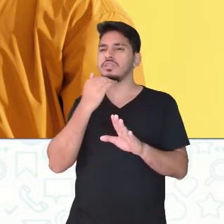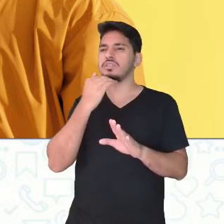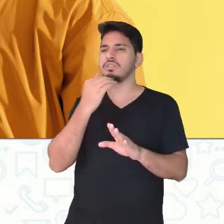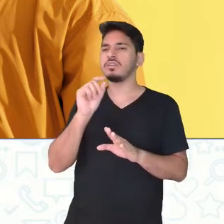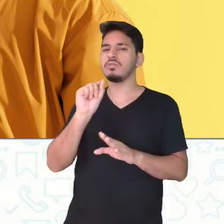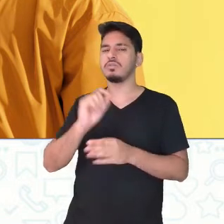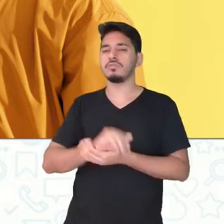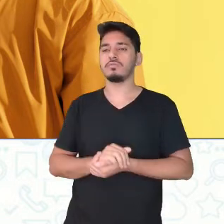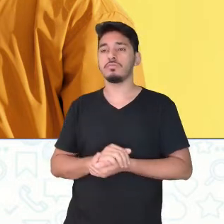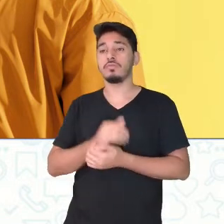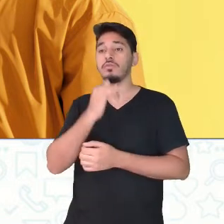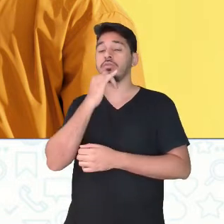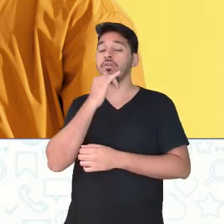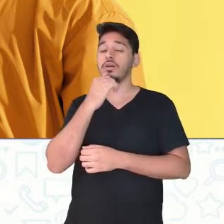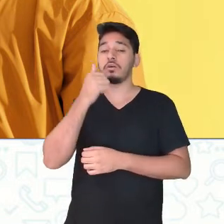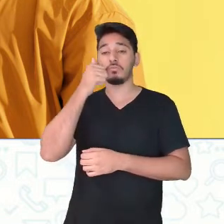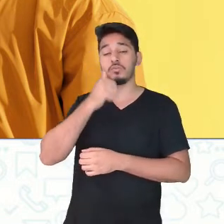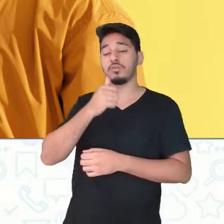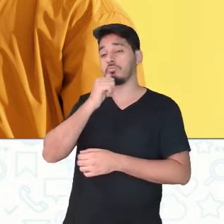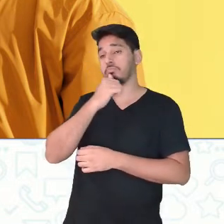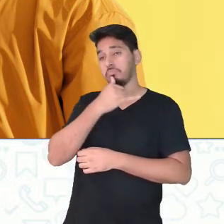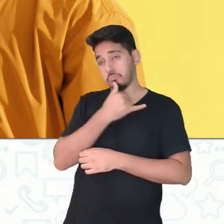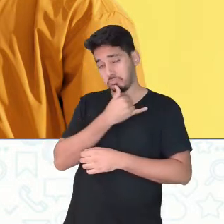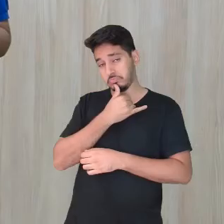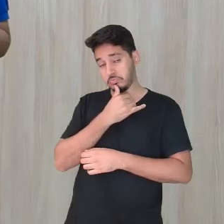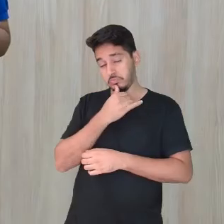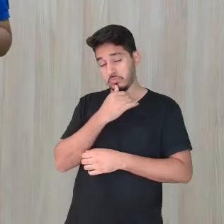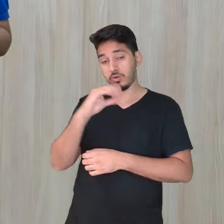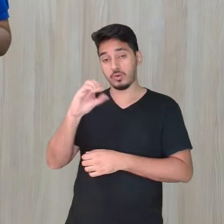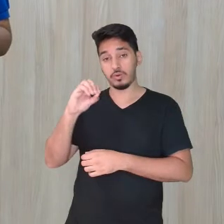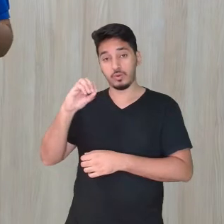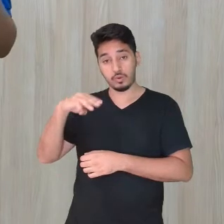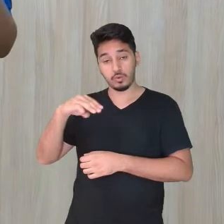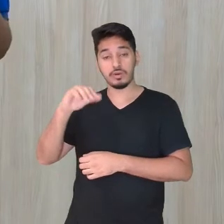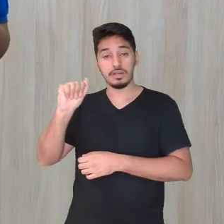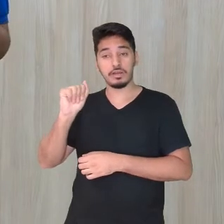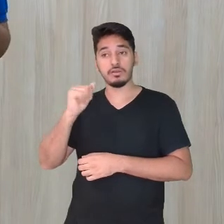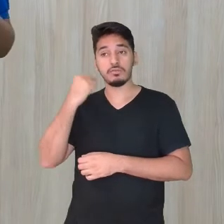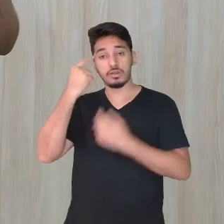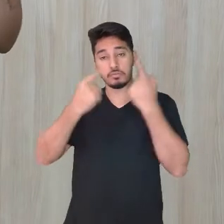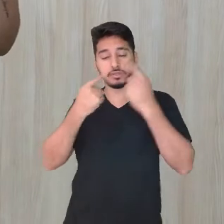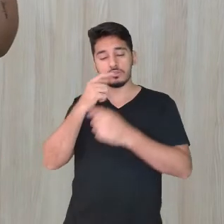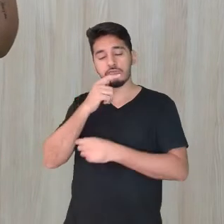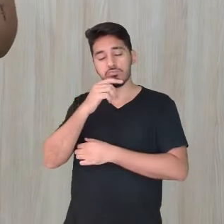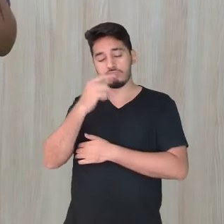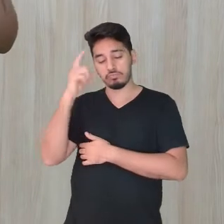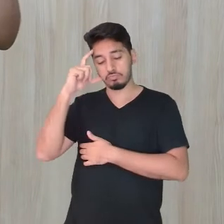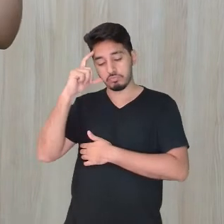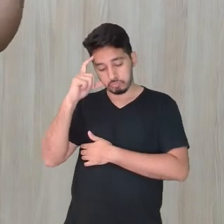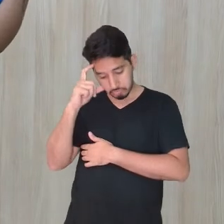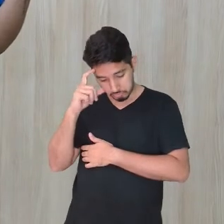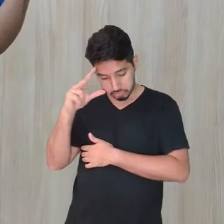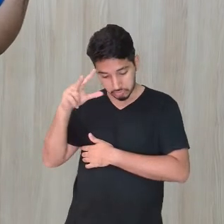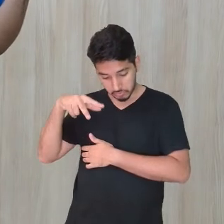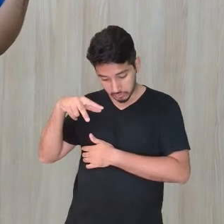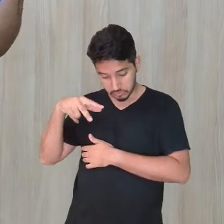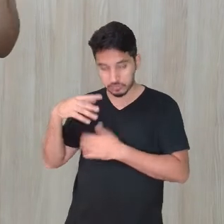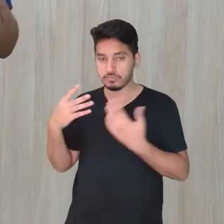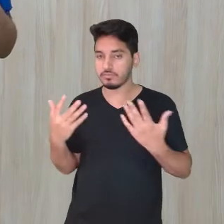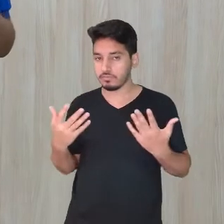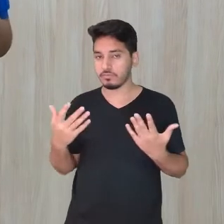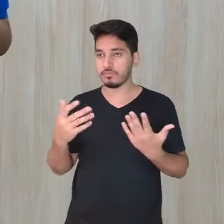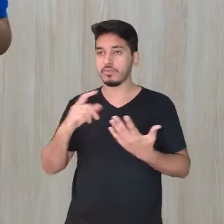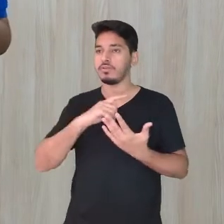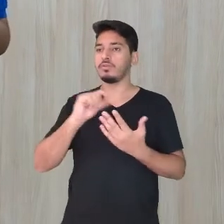ficaria: Andresa estava triste com a cabeça baixa. Então, com a também está omitido da primeira frase